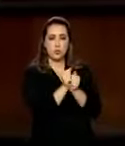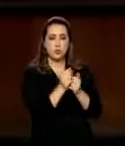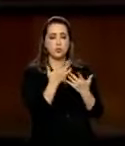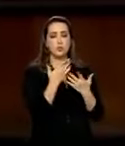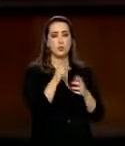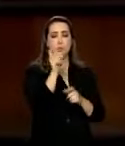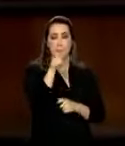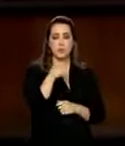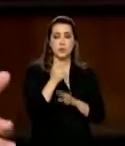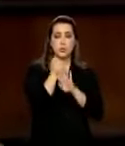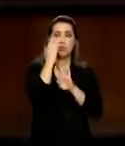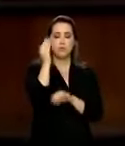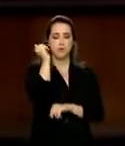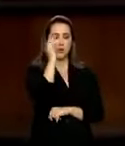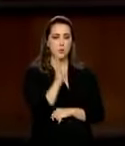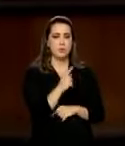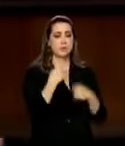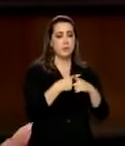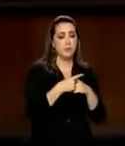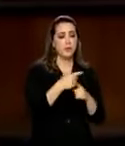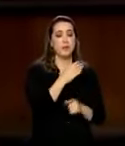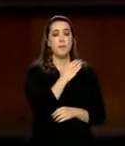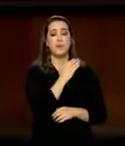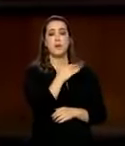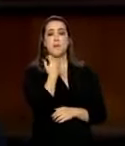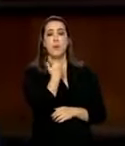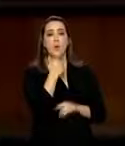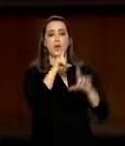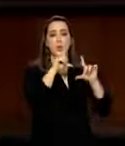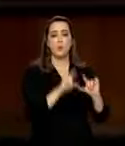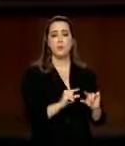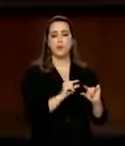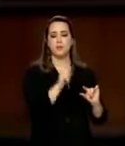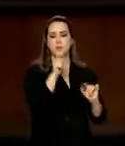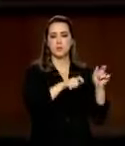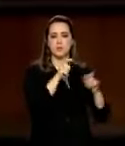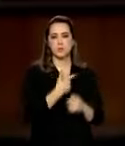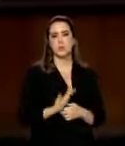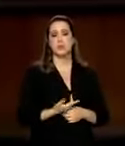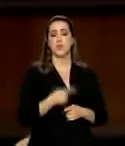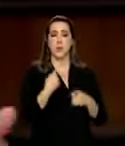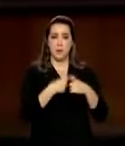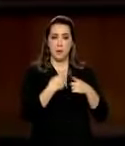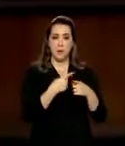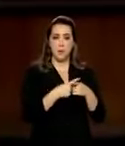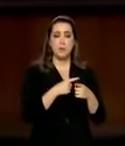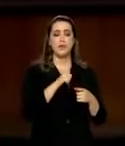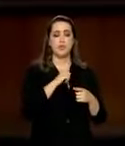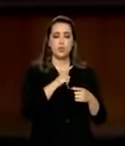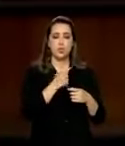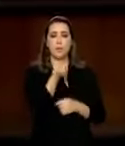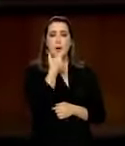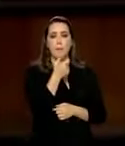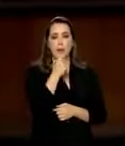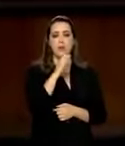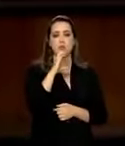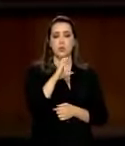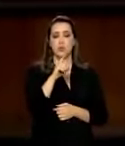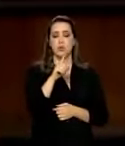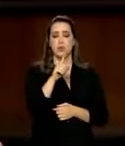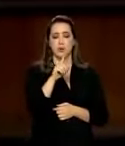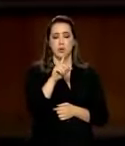outros países, porque está morrendo menos gente. Apareceu a hidroxicloroquina. Eu tomei hidroxicloroquina, no dia seguinte estava bom. Milhões